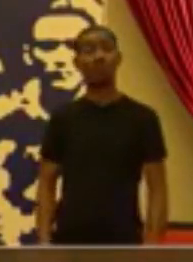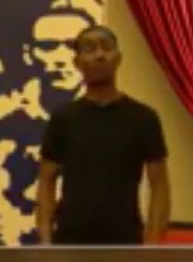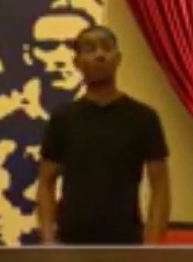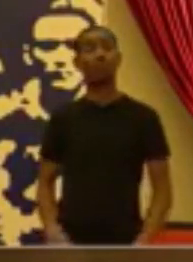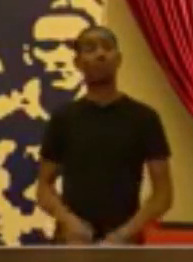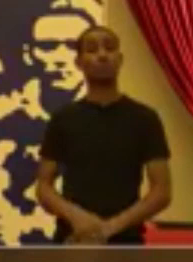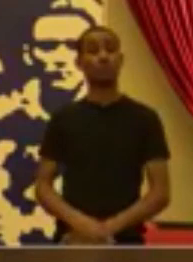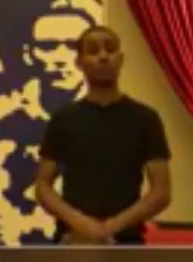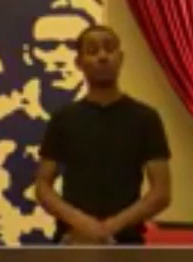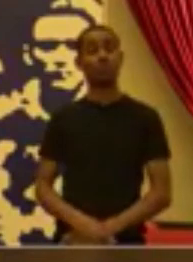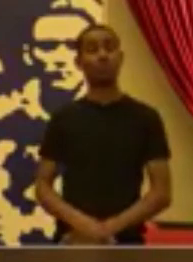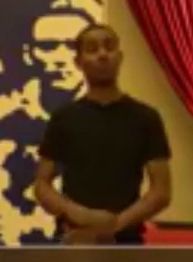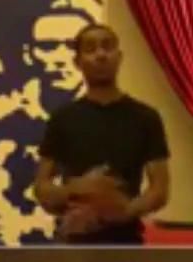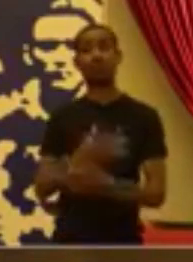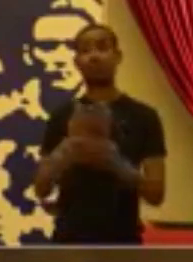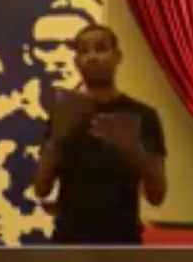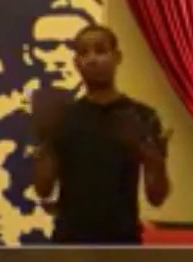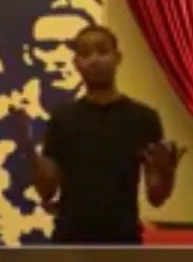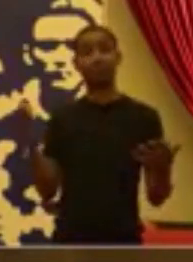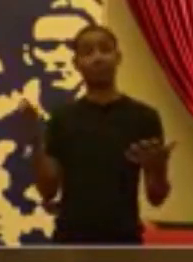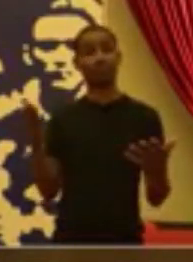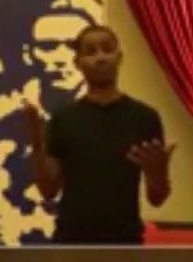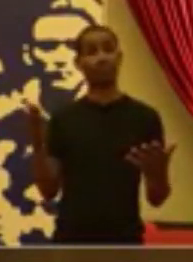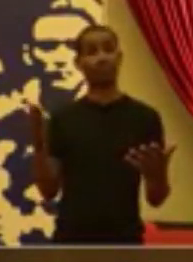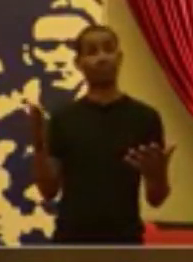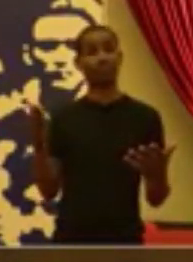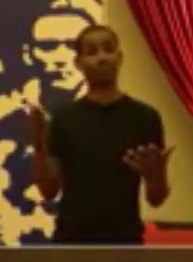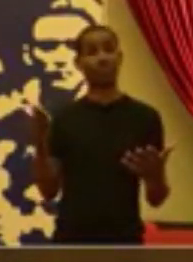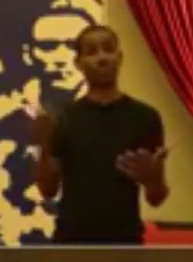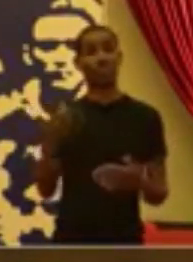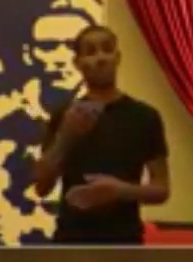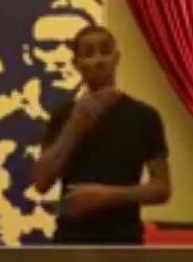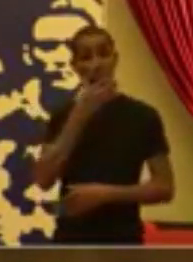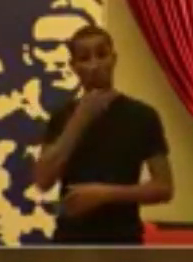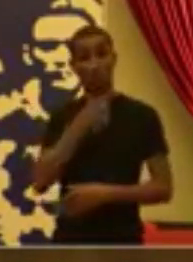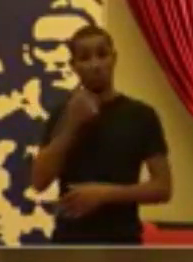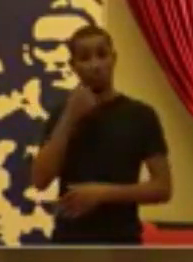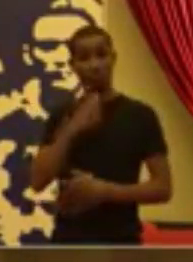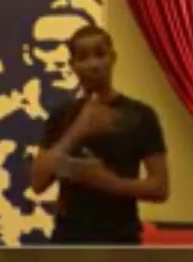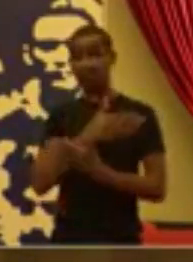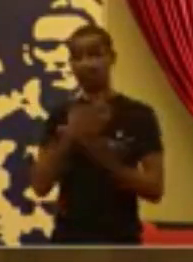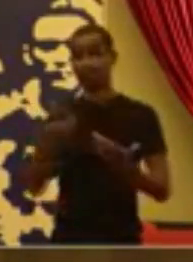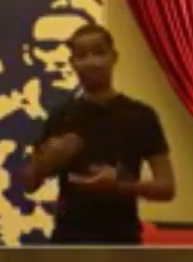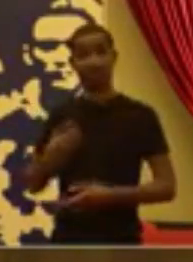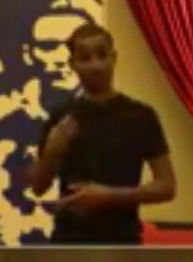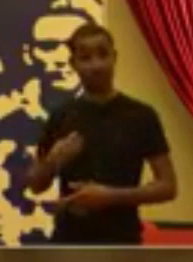Cumprimentos às senhoras e aos senhores.